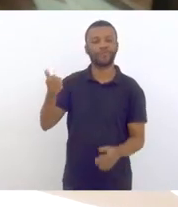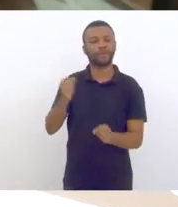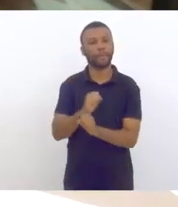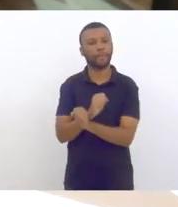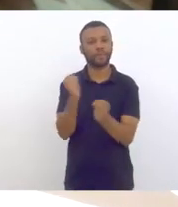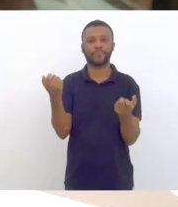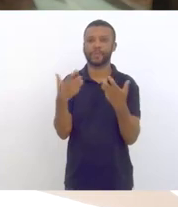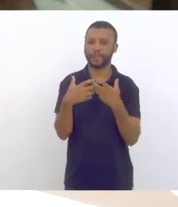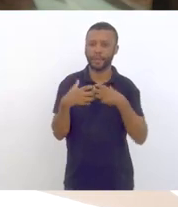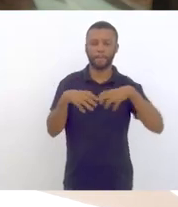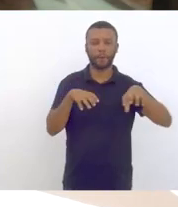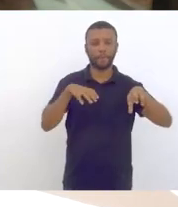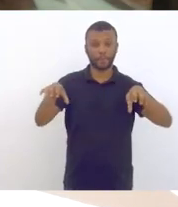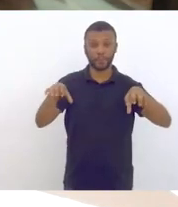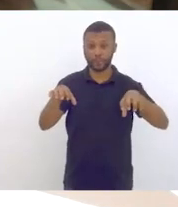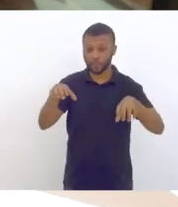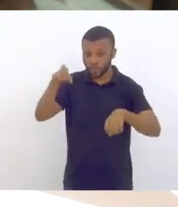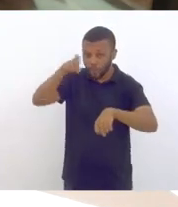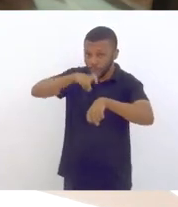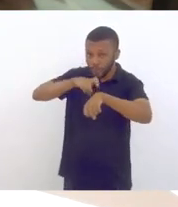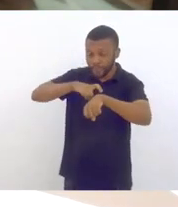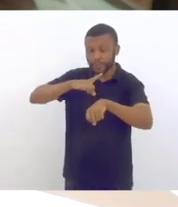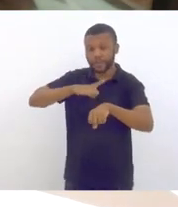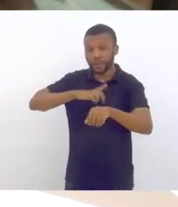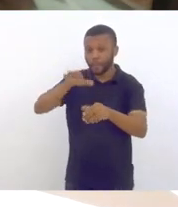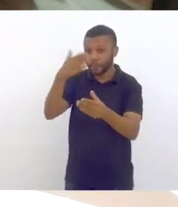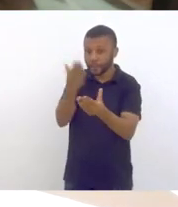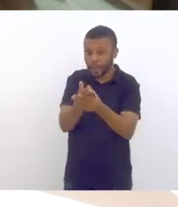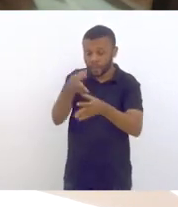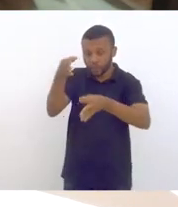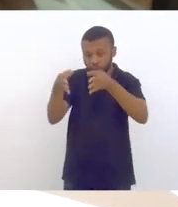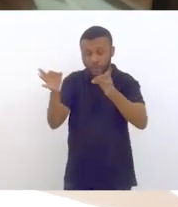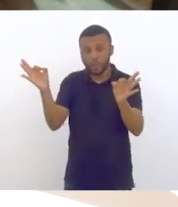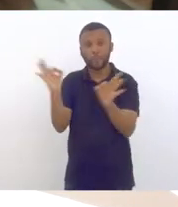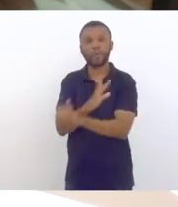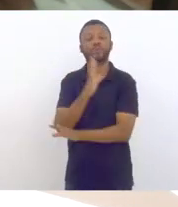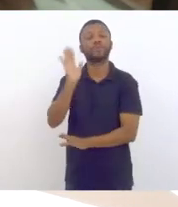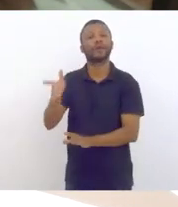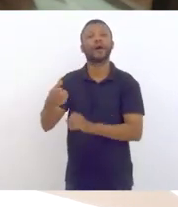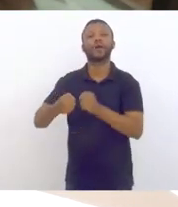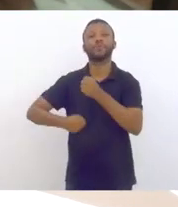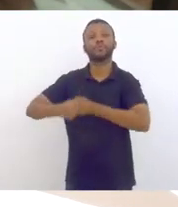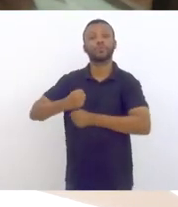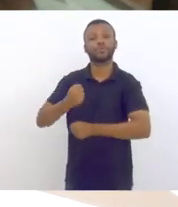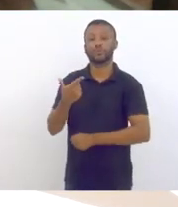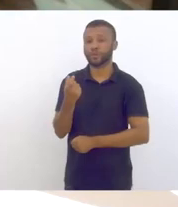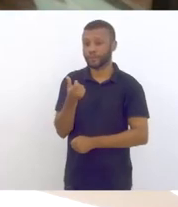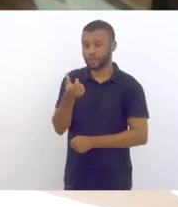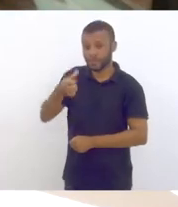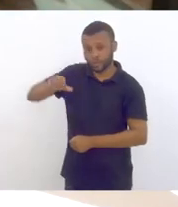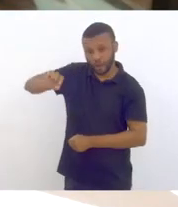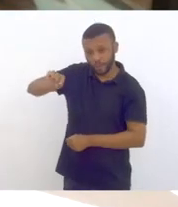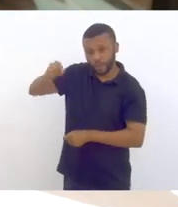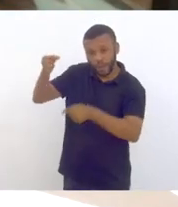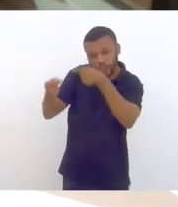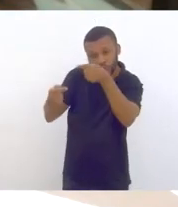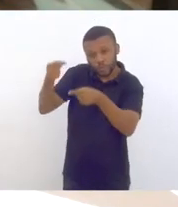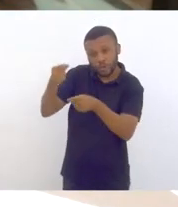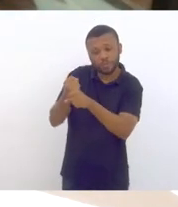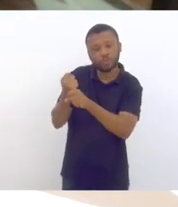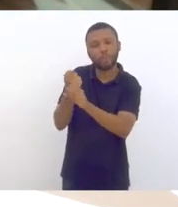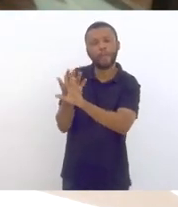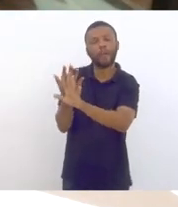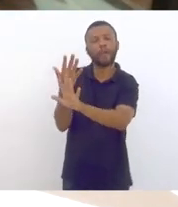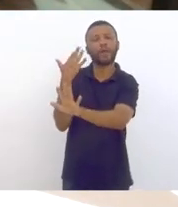a medida que você tem um transitado julgado desde 2019 de fato essa é uma é uma discussão que ela tá desde 97